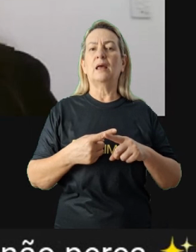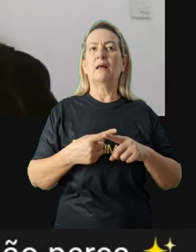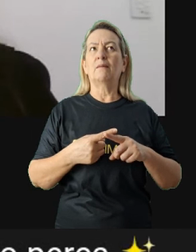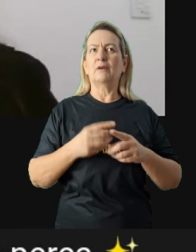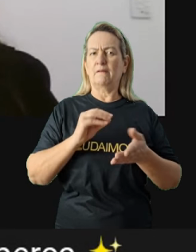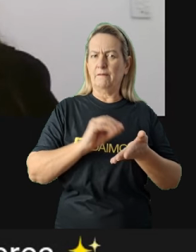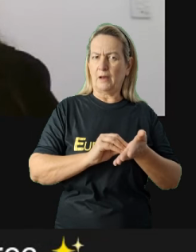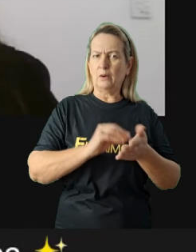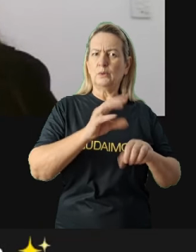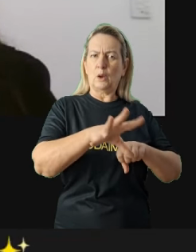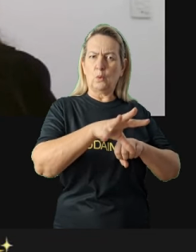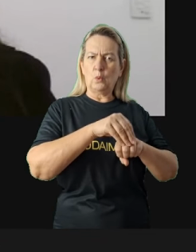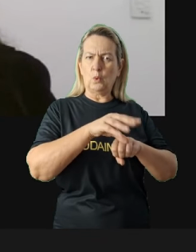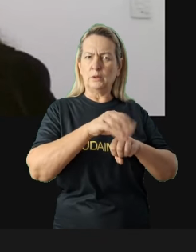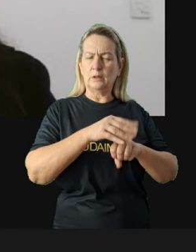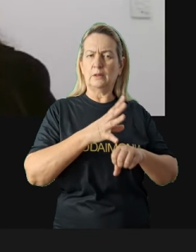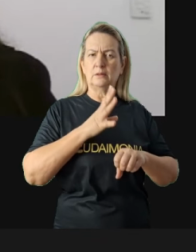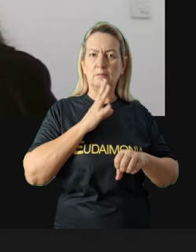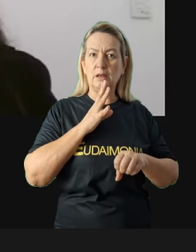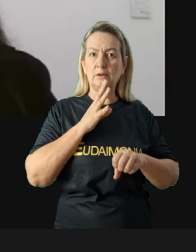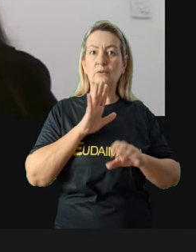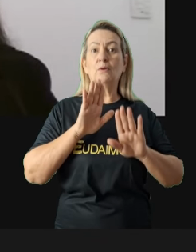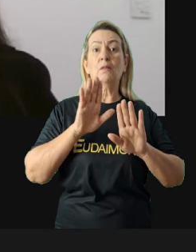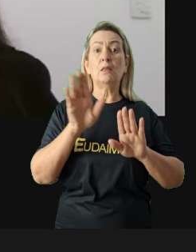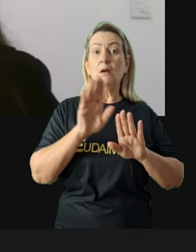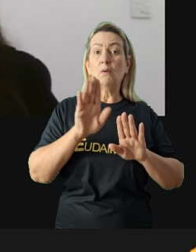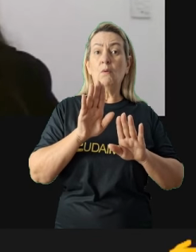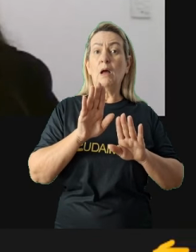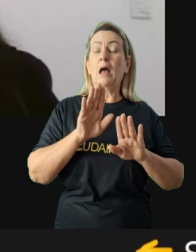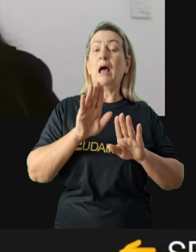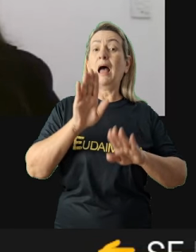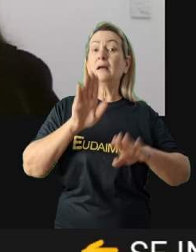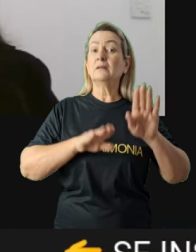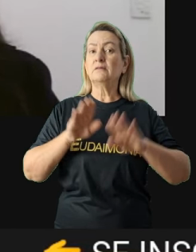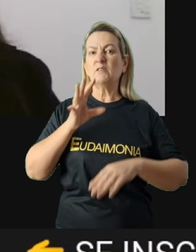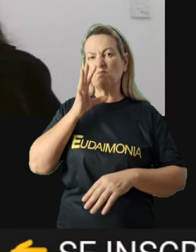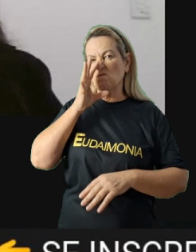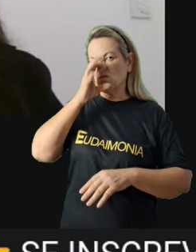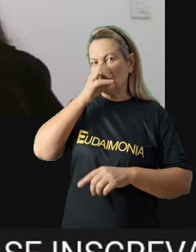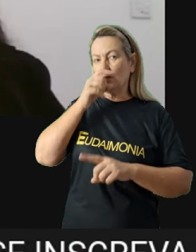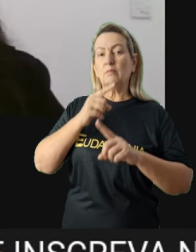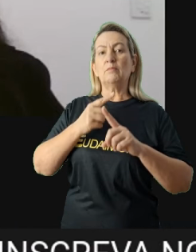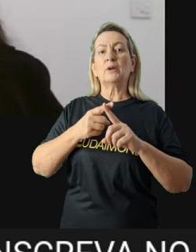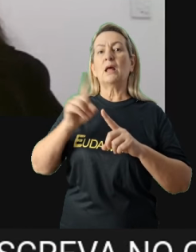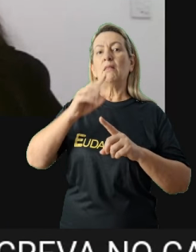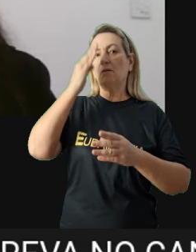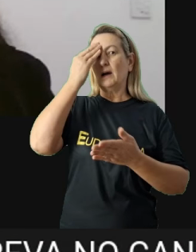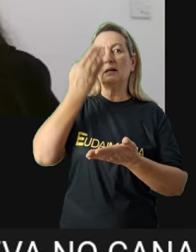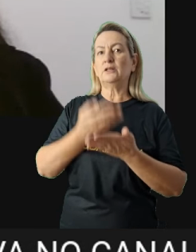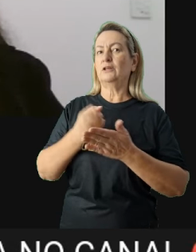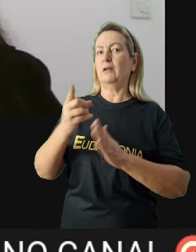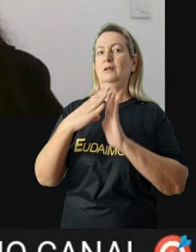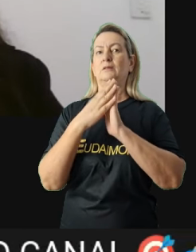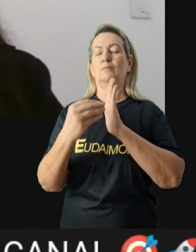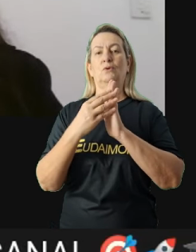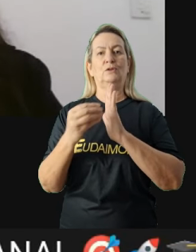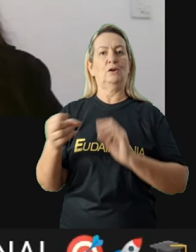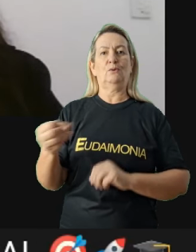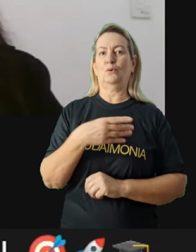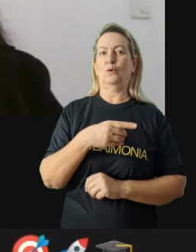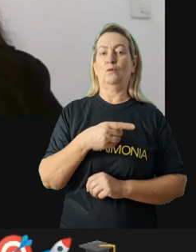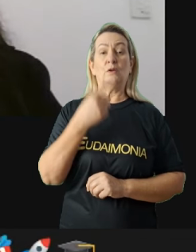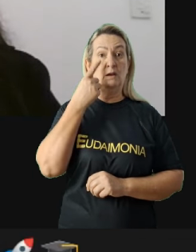são resistentes não apenas por desconhecimento, são resistentes por acreditar em